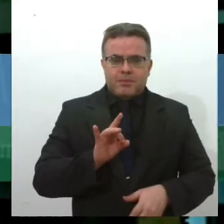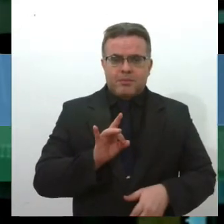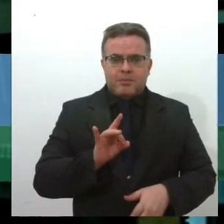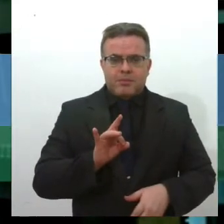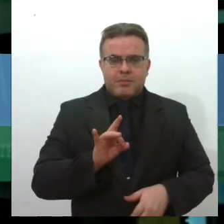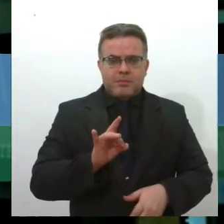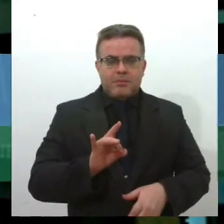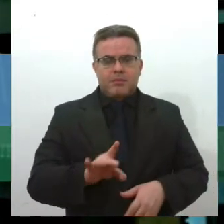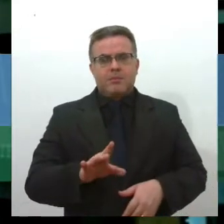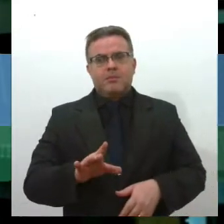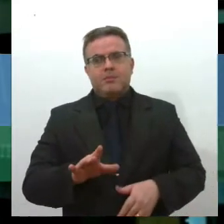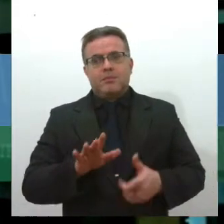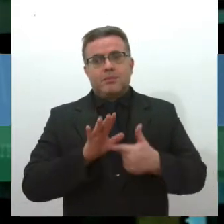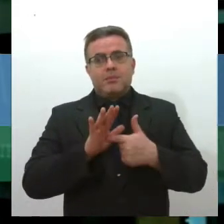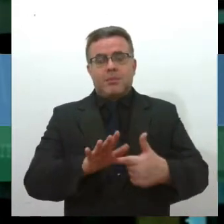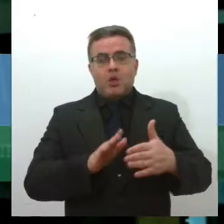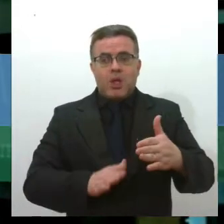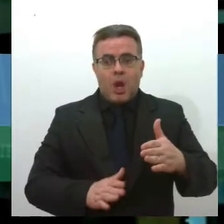limita